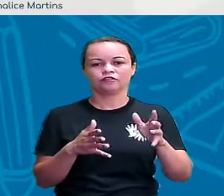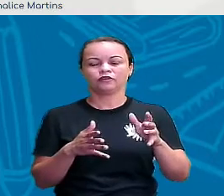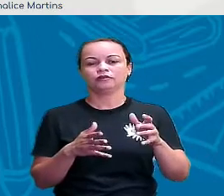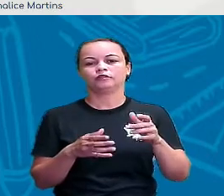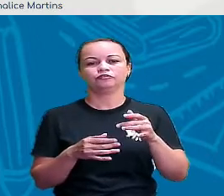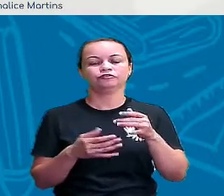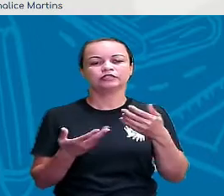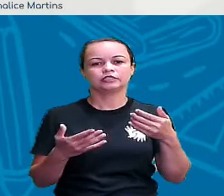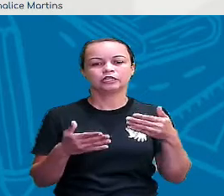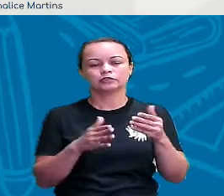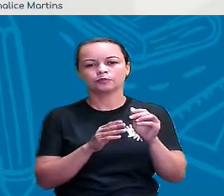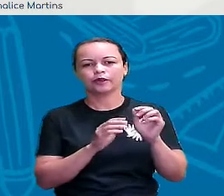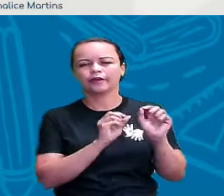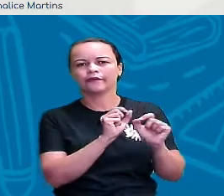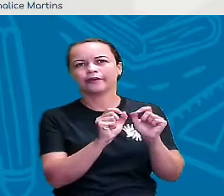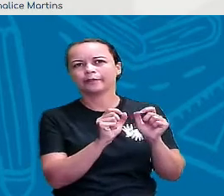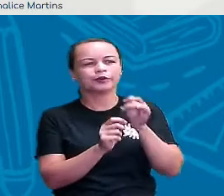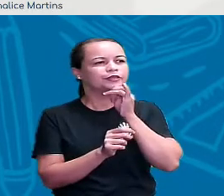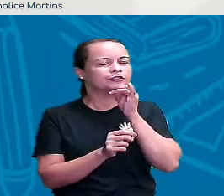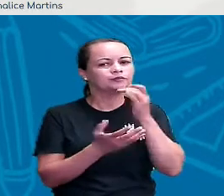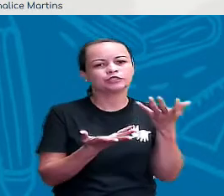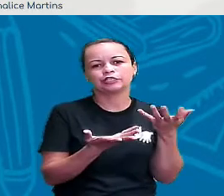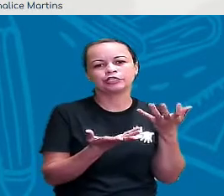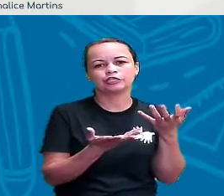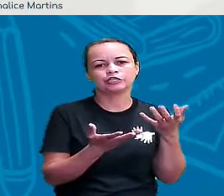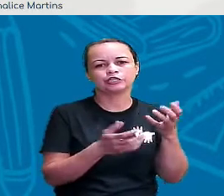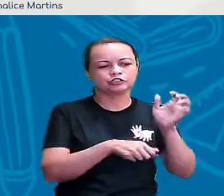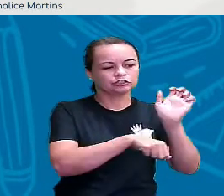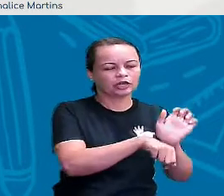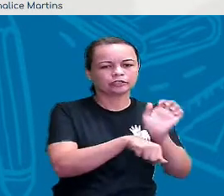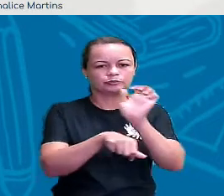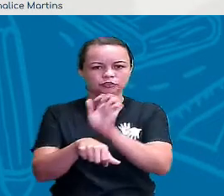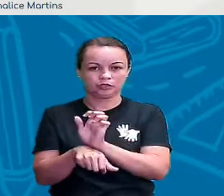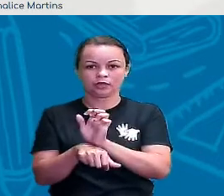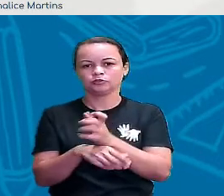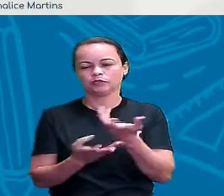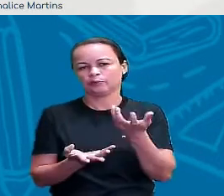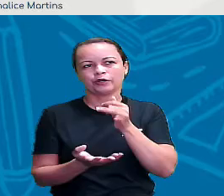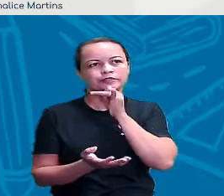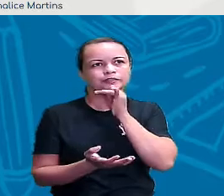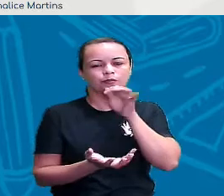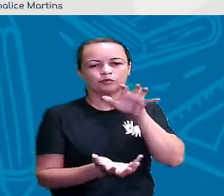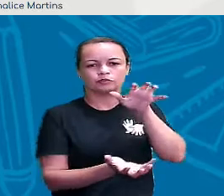estado para o outro, tá? De Pernambuco para